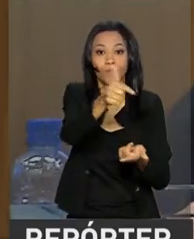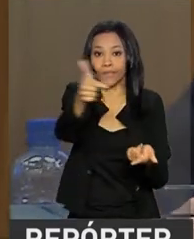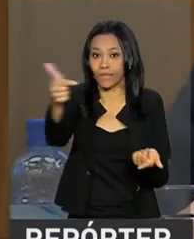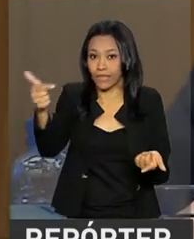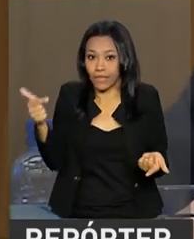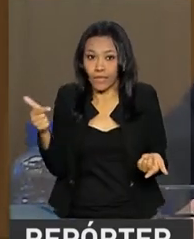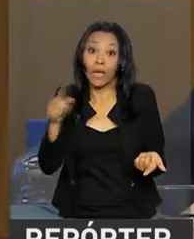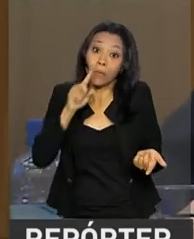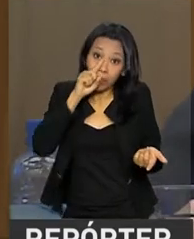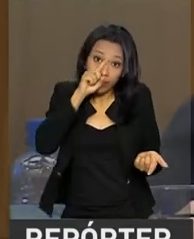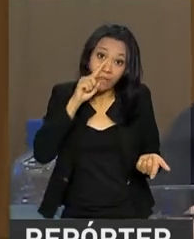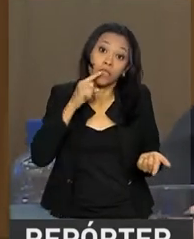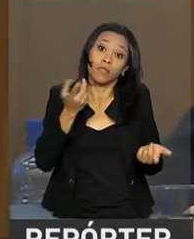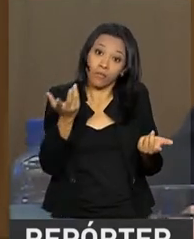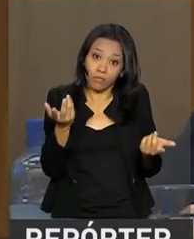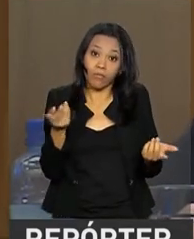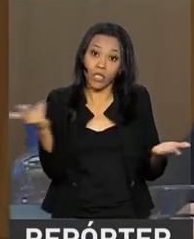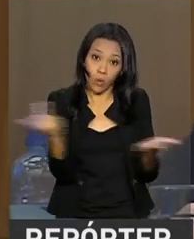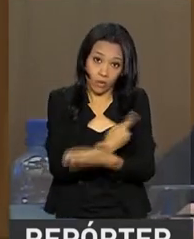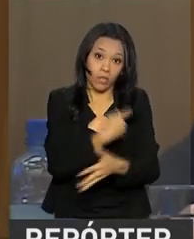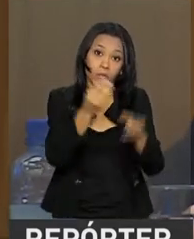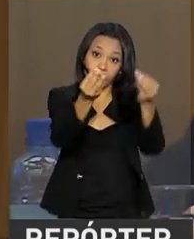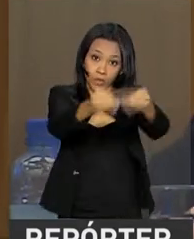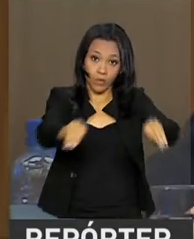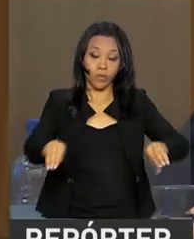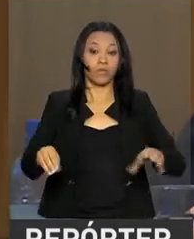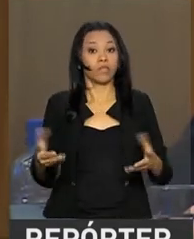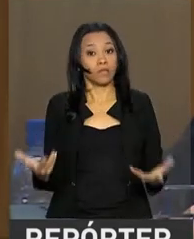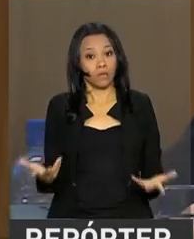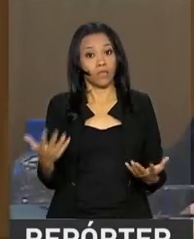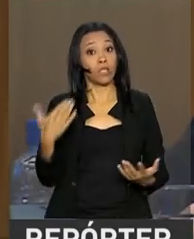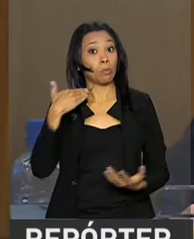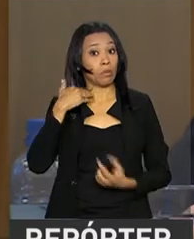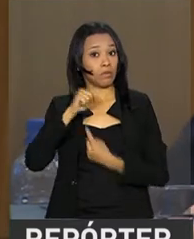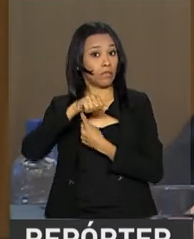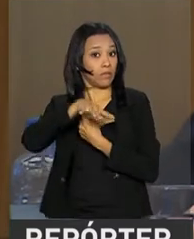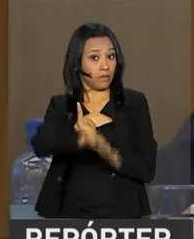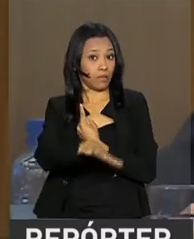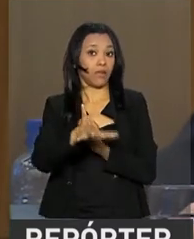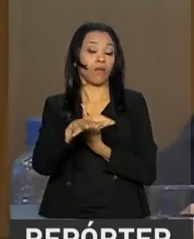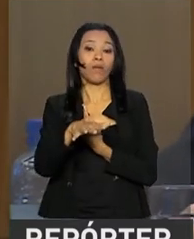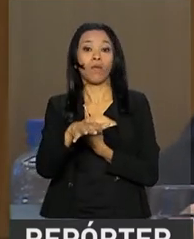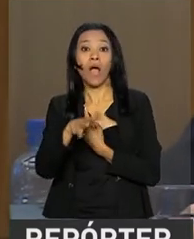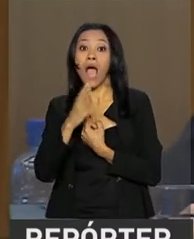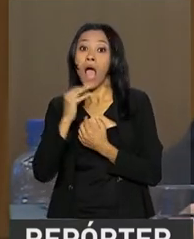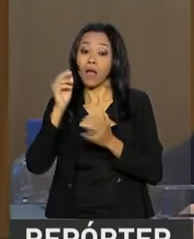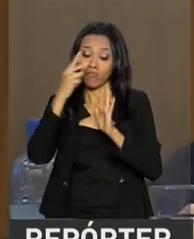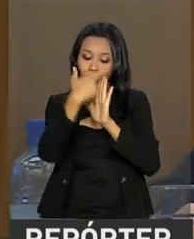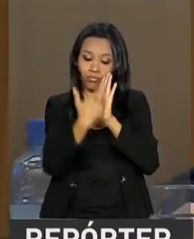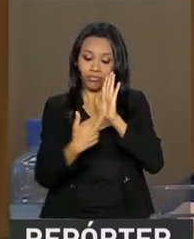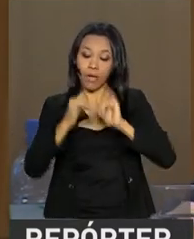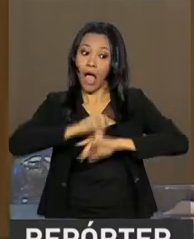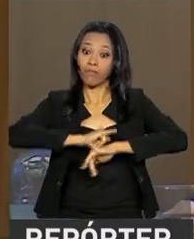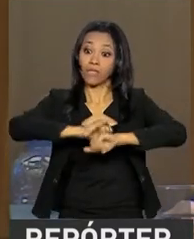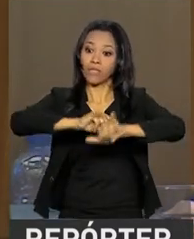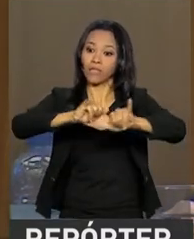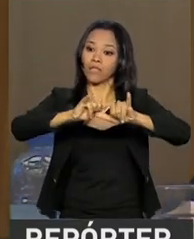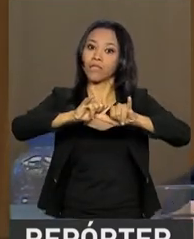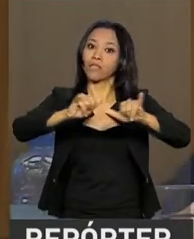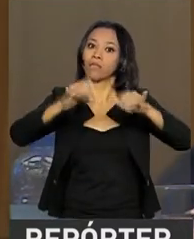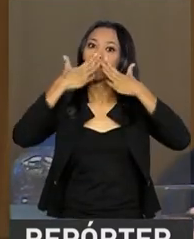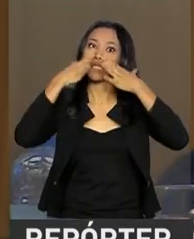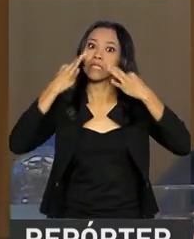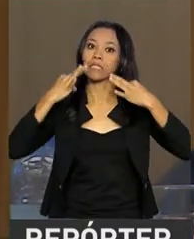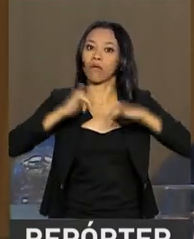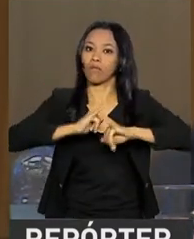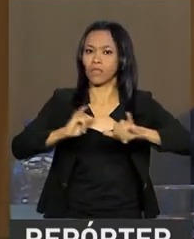leva a um risco tal que o Banco Central emitiu um comunicado, reemitiu um comunicado que já teve no